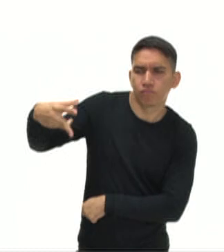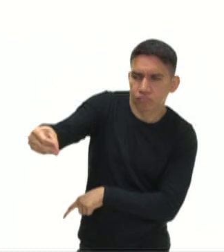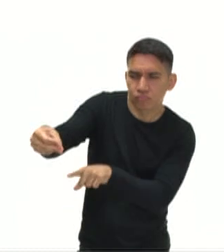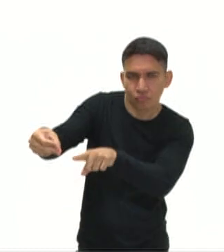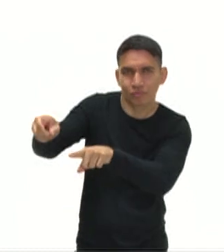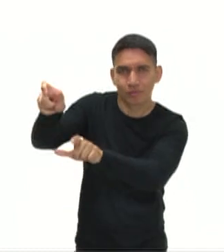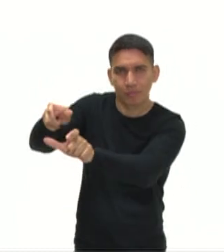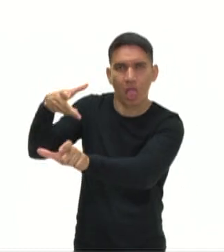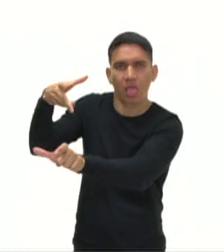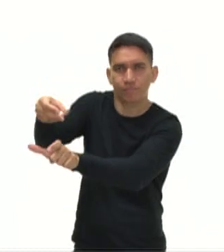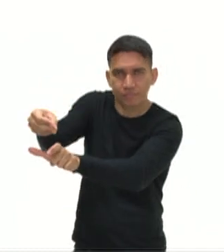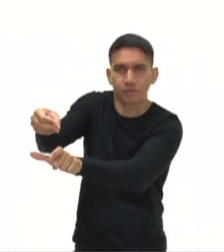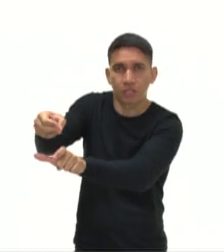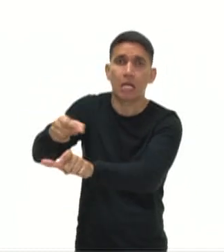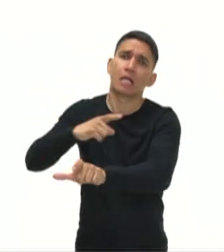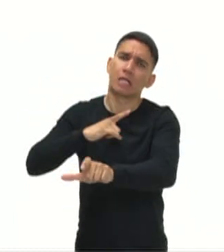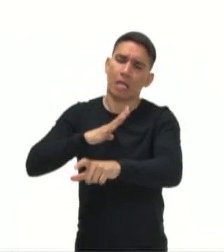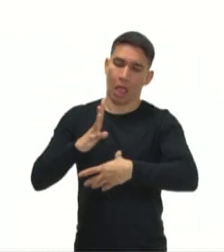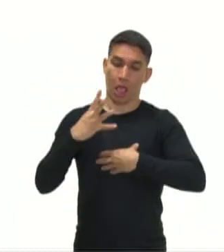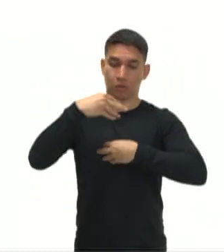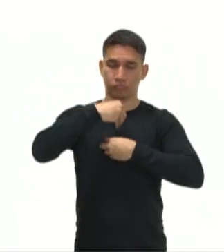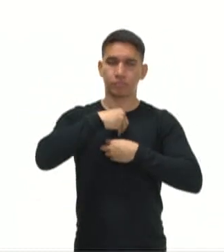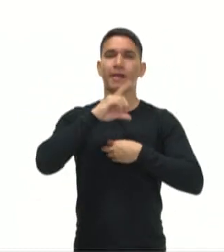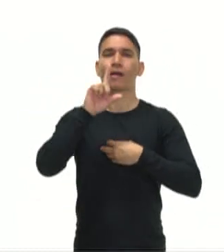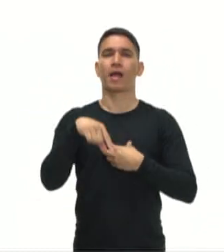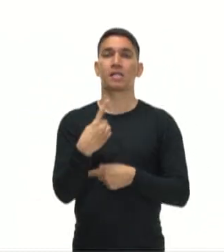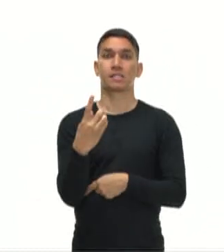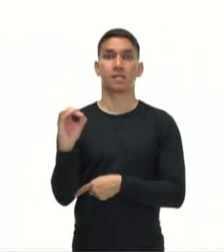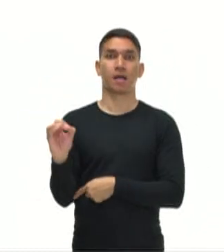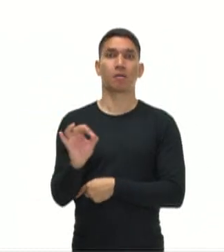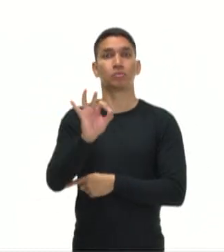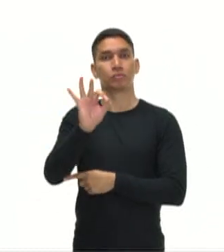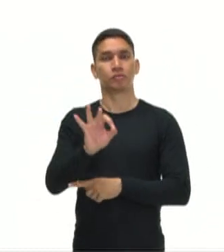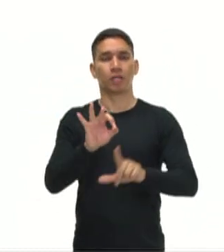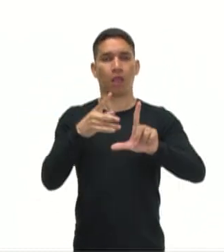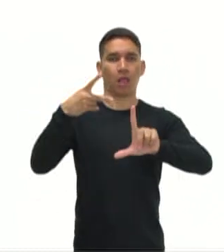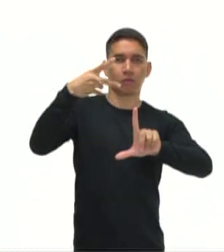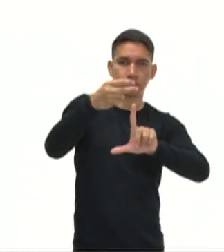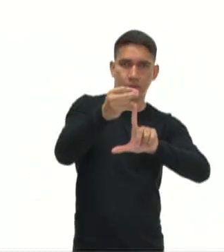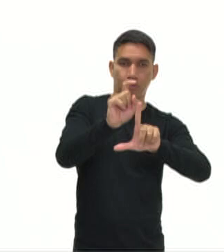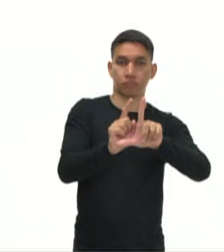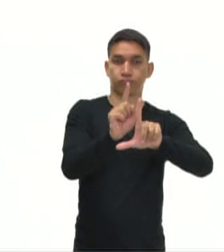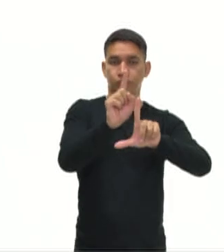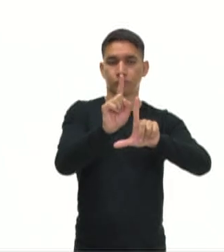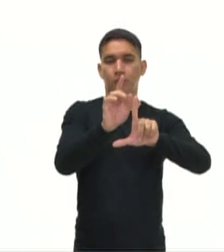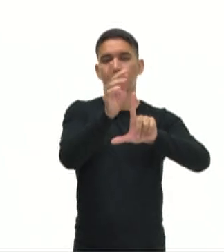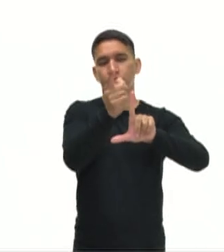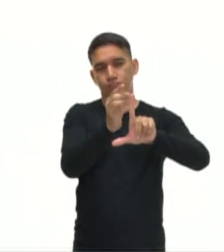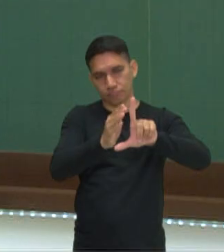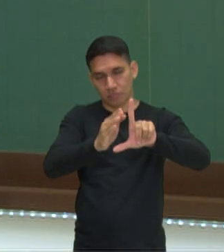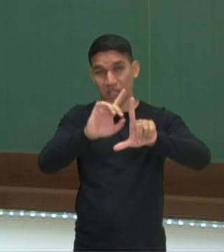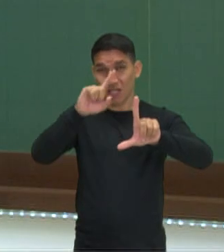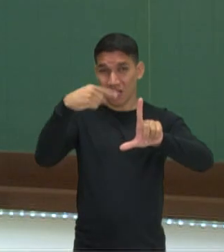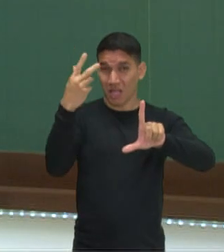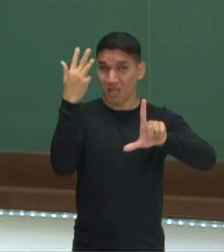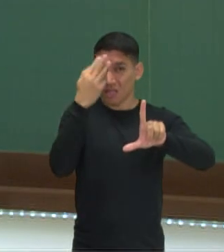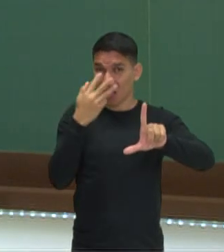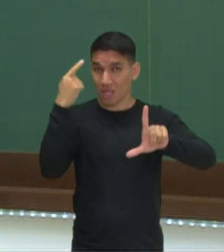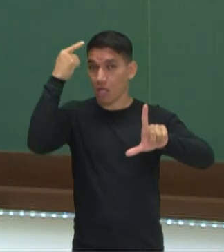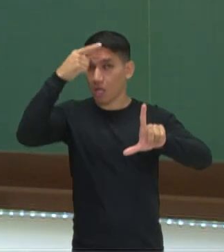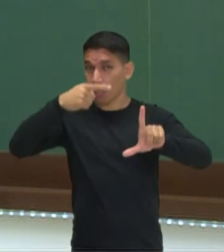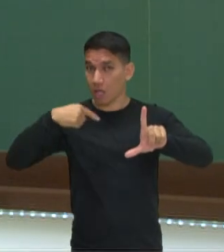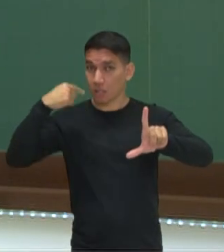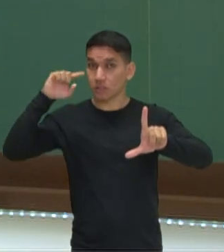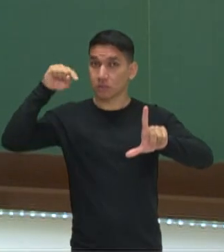organismo, está 100% ali do iodo. 13 horas depois. Então, 13 horas depois, eu já